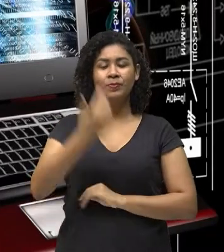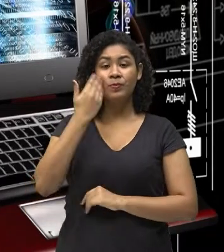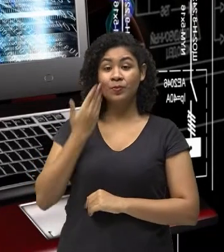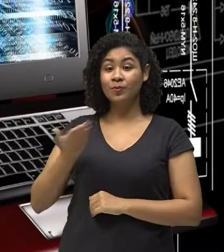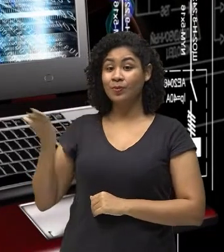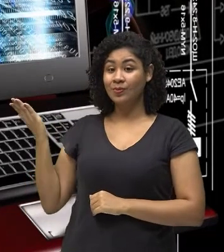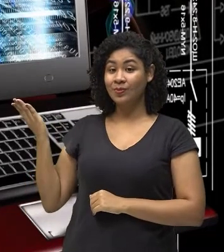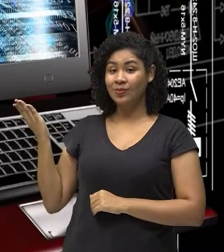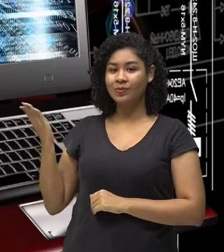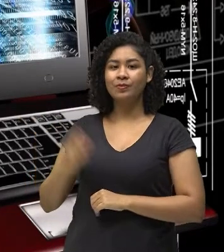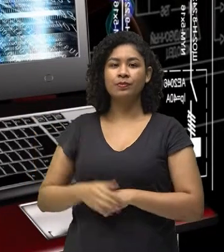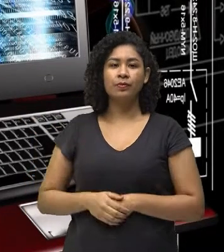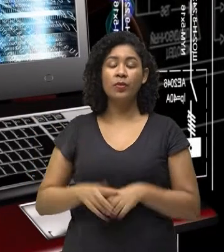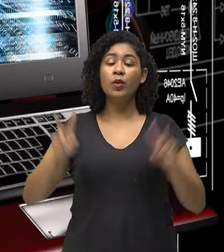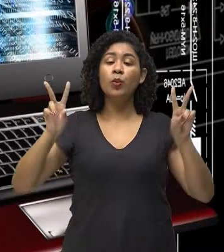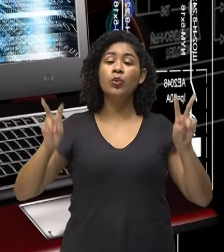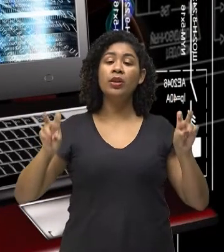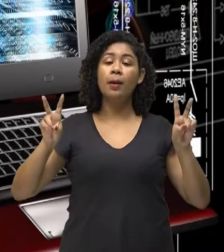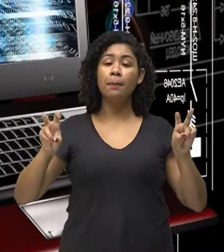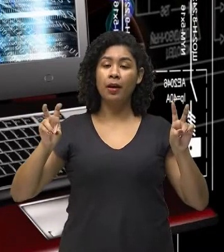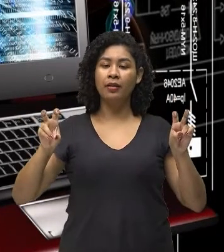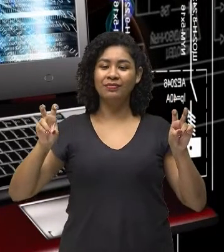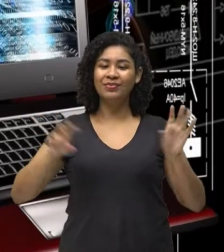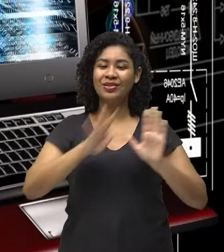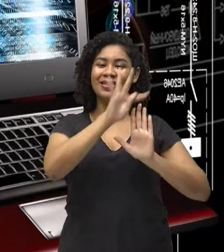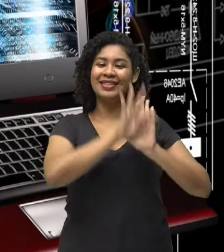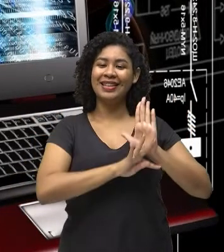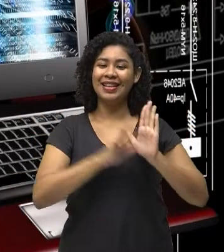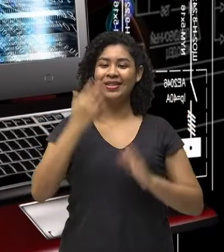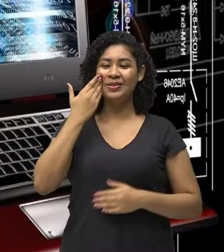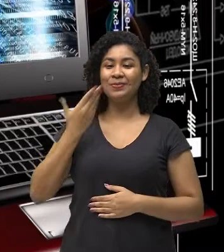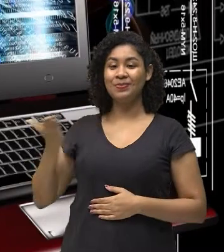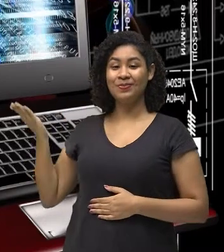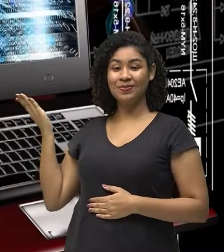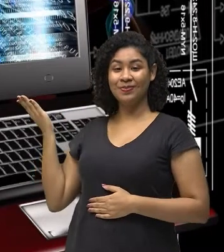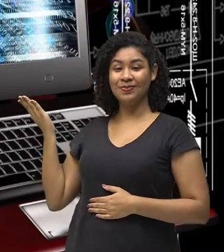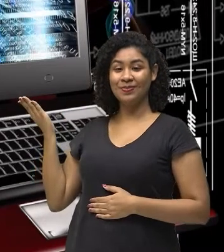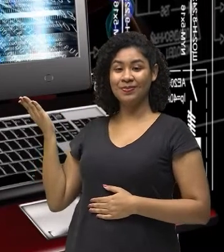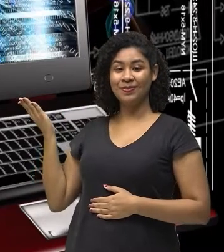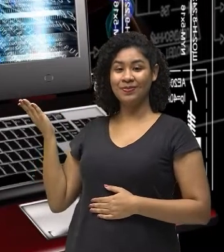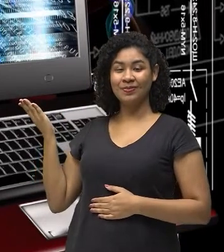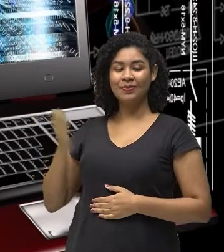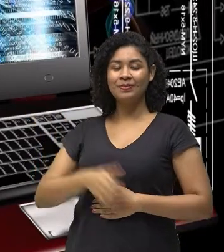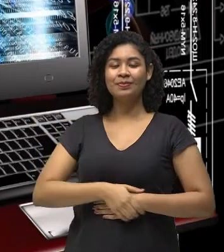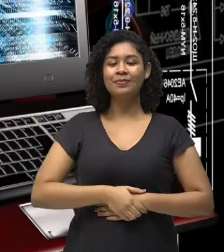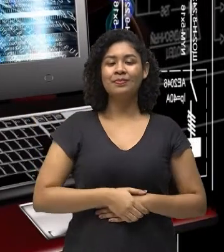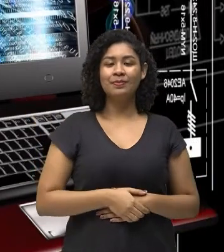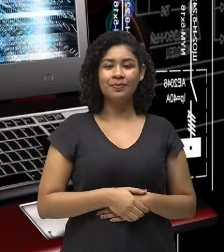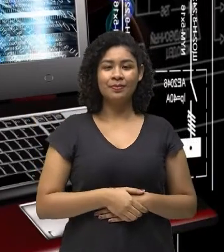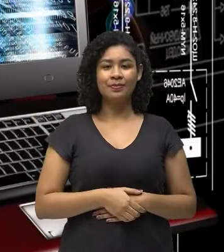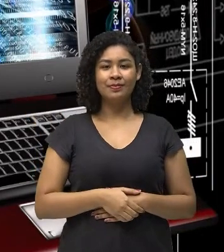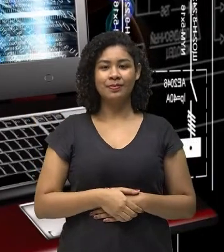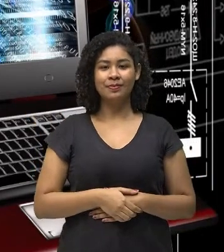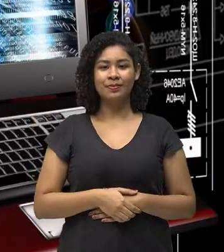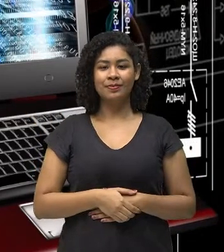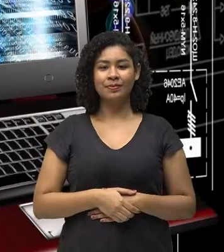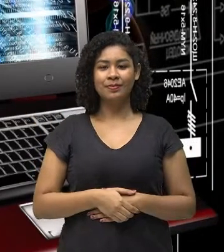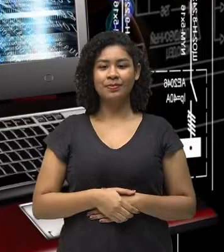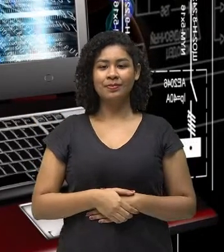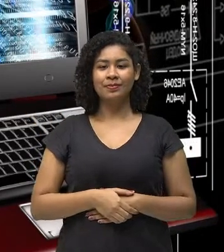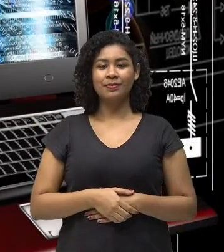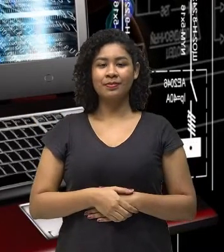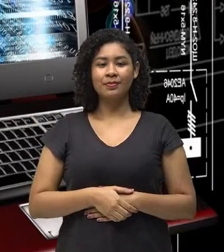people, o título do nosso texto está escrito lá em cima, lá no alto, Computer